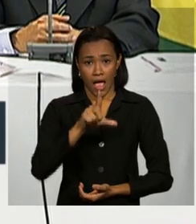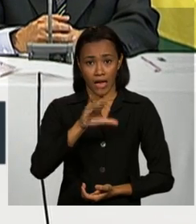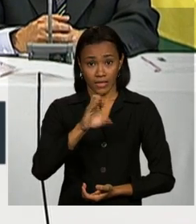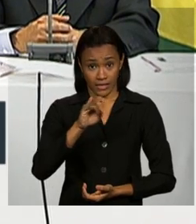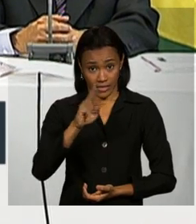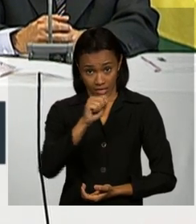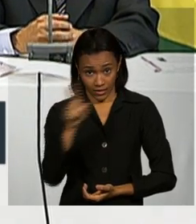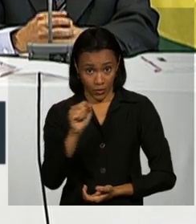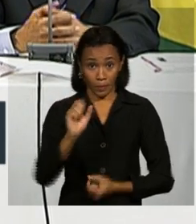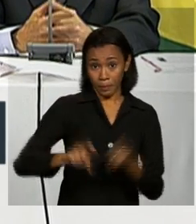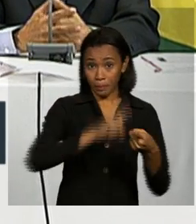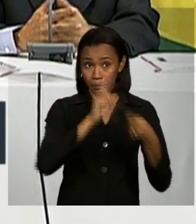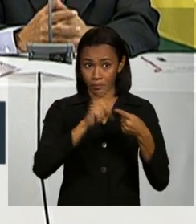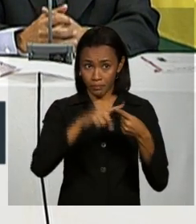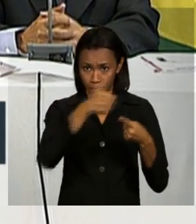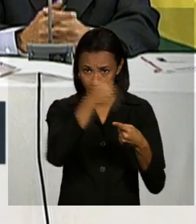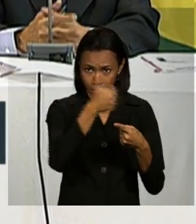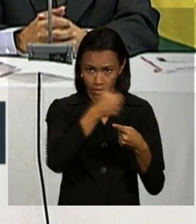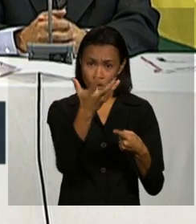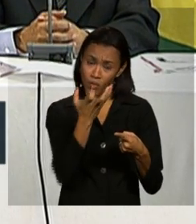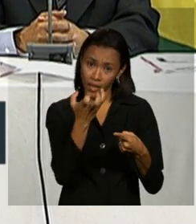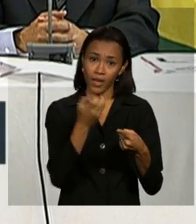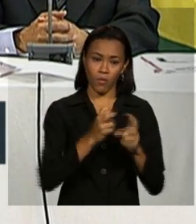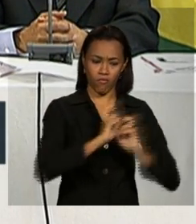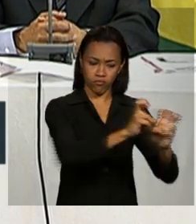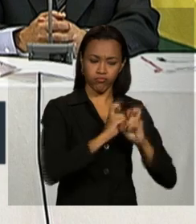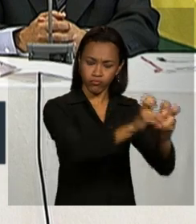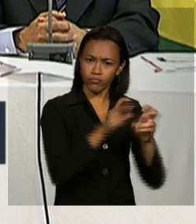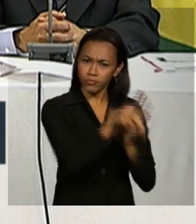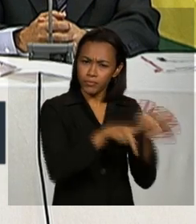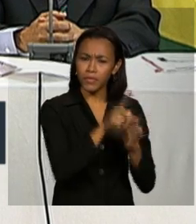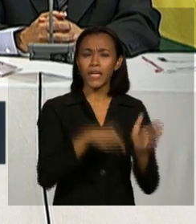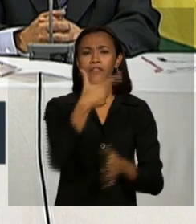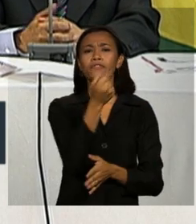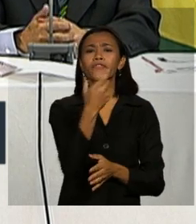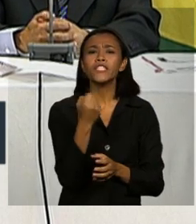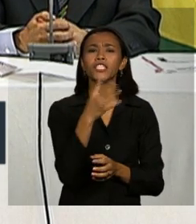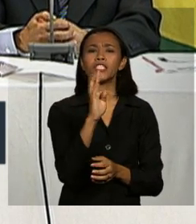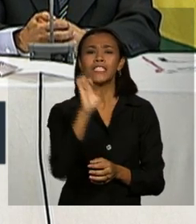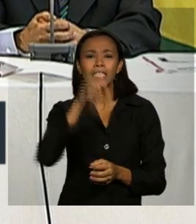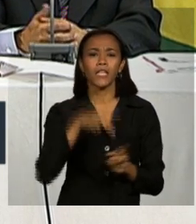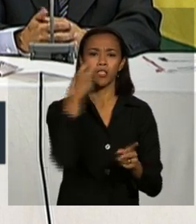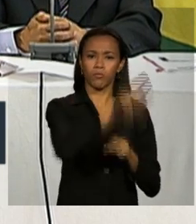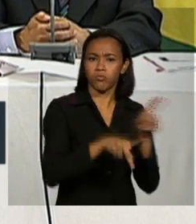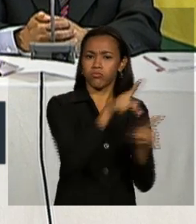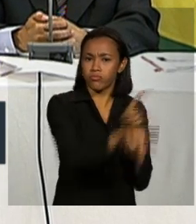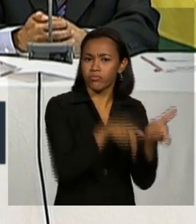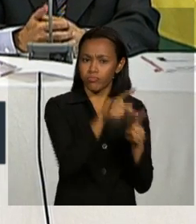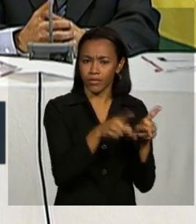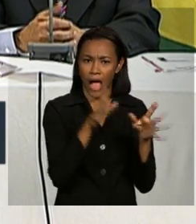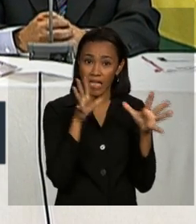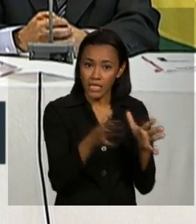define o primeiro lado eu falo eu quero uma ferrovia com capacidade circular 20 trens eh com essa performance e com